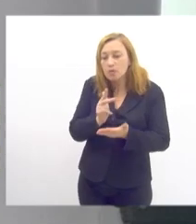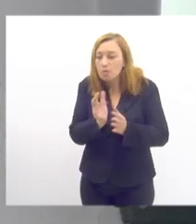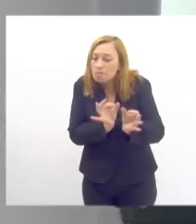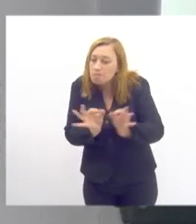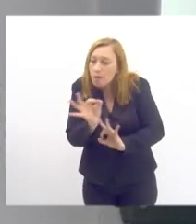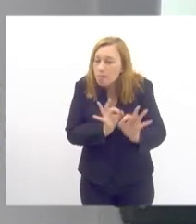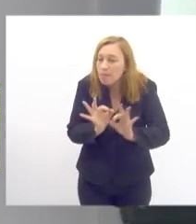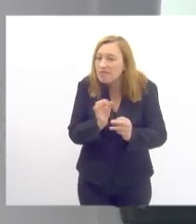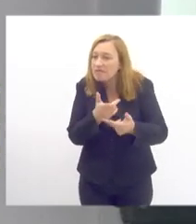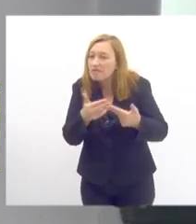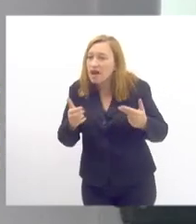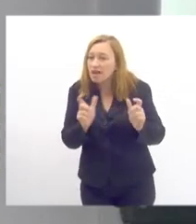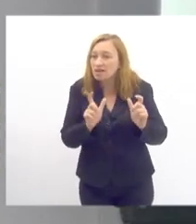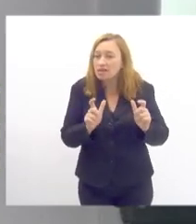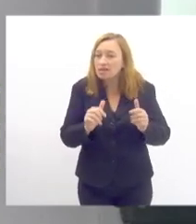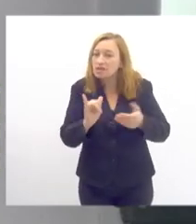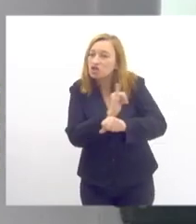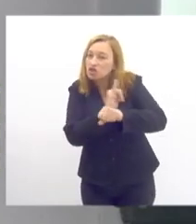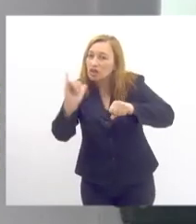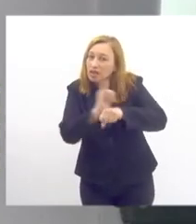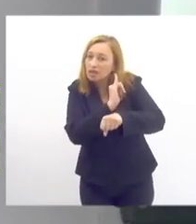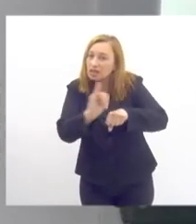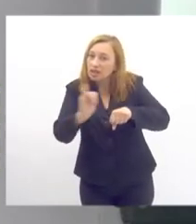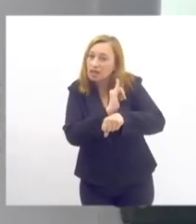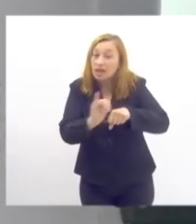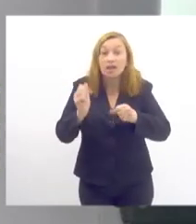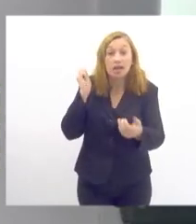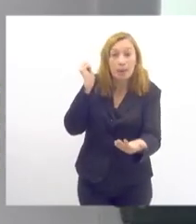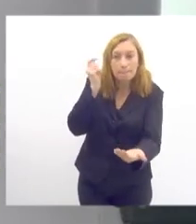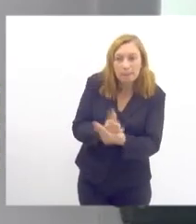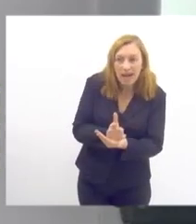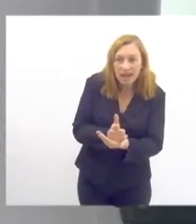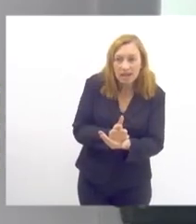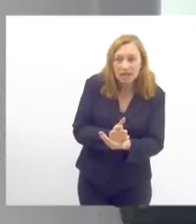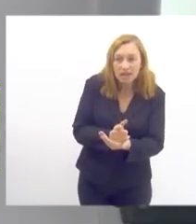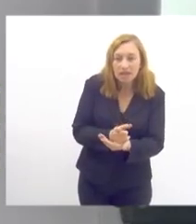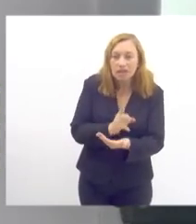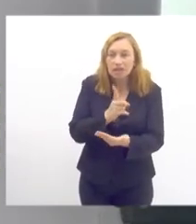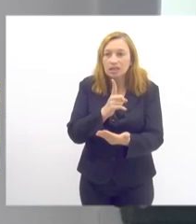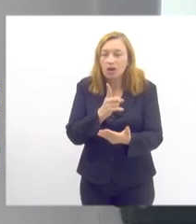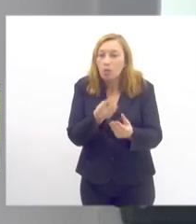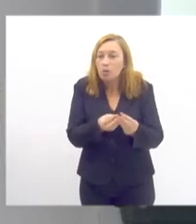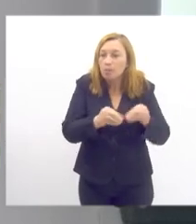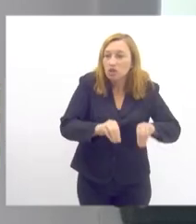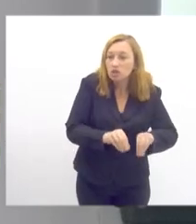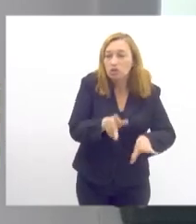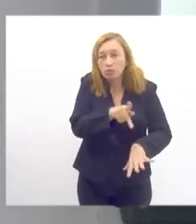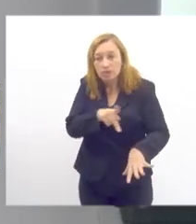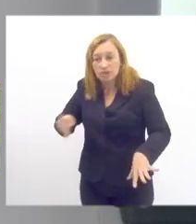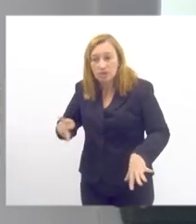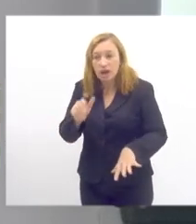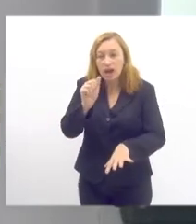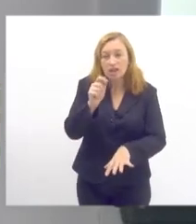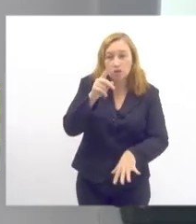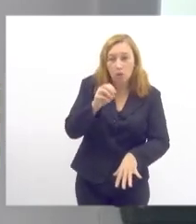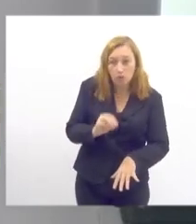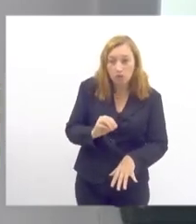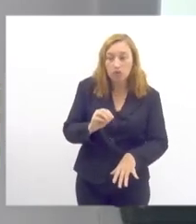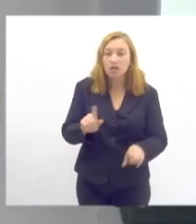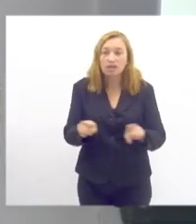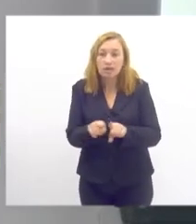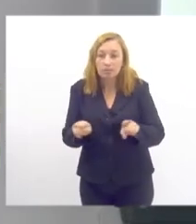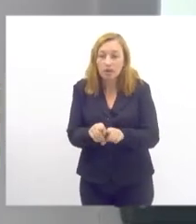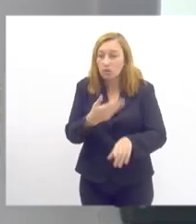inúmeros cenários para que ele se pague, não comprometa nem o presidente Adolfo, nem o governador, não é essa